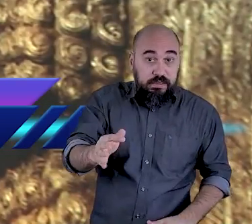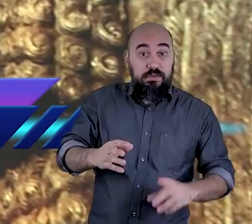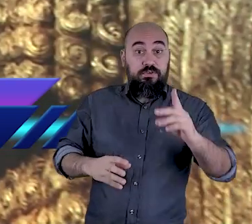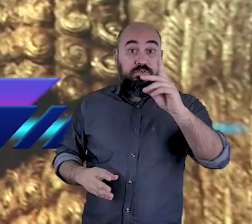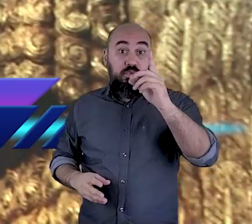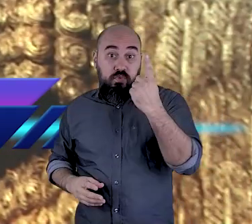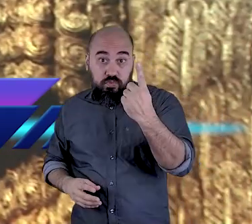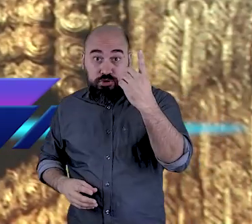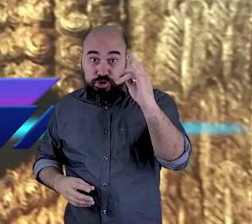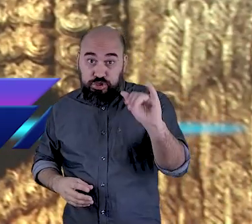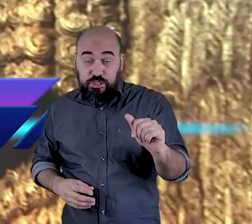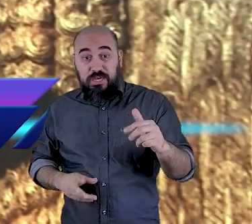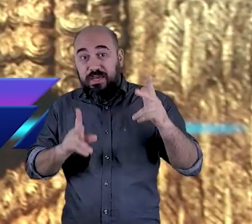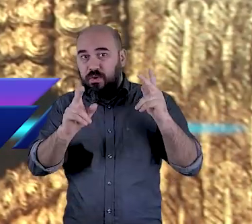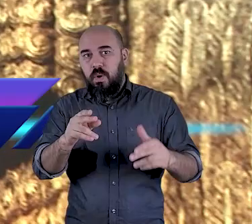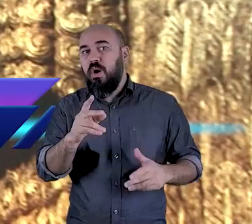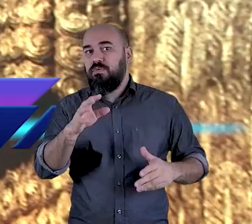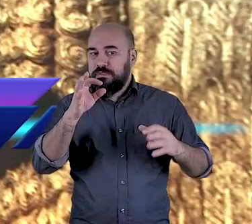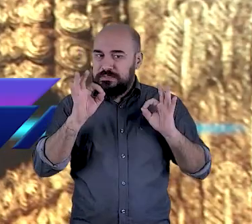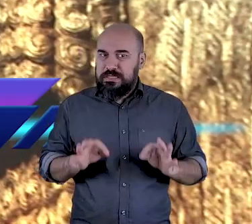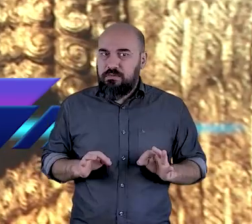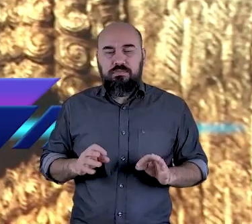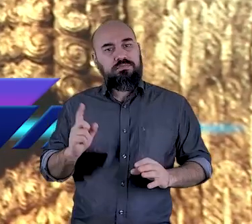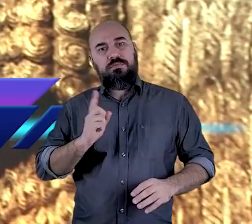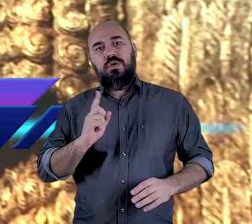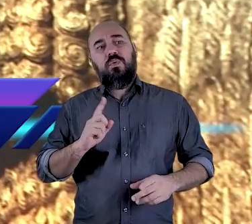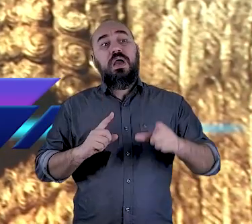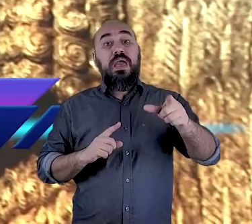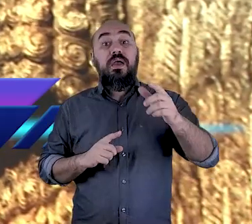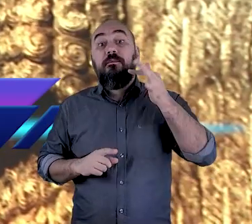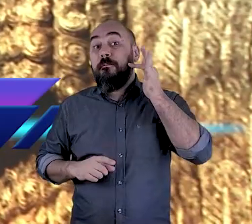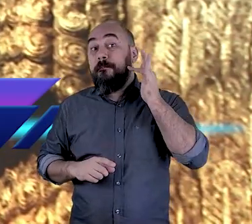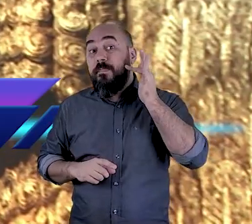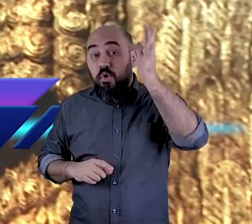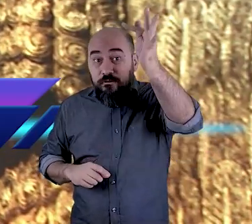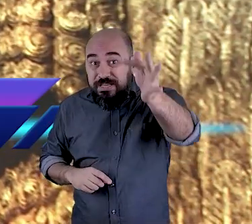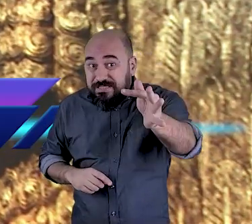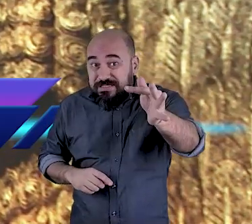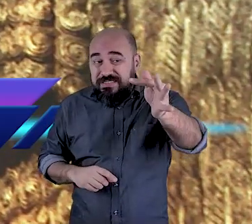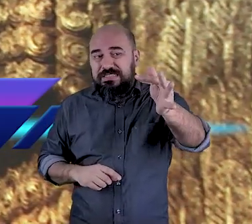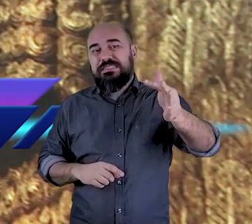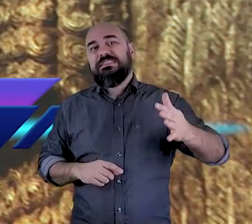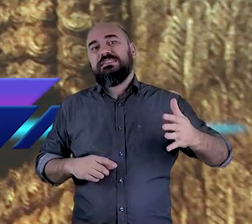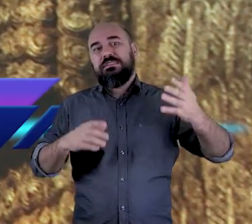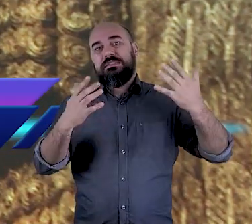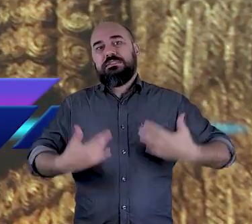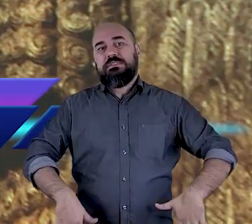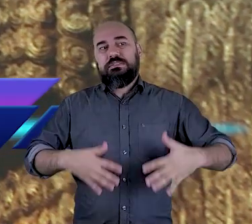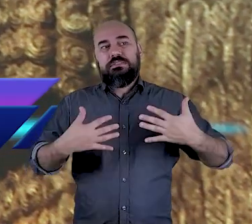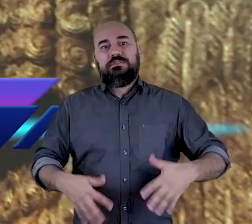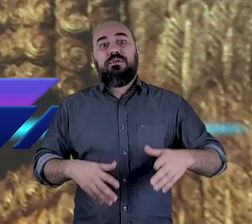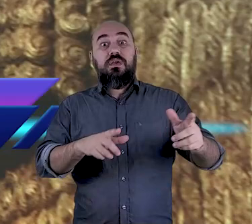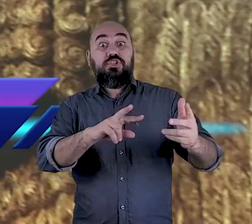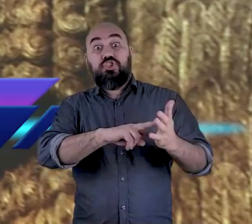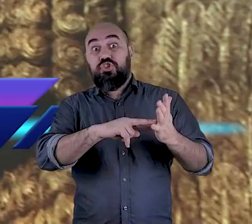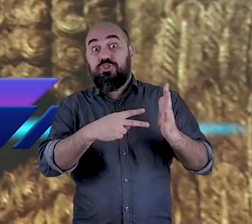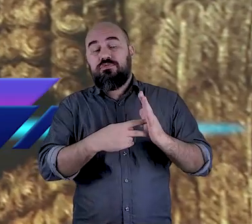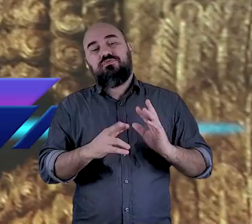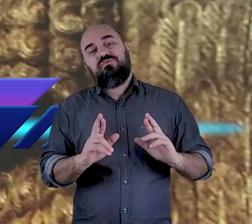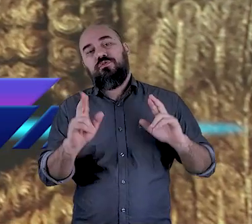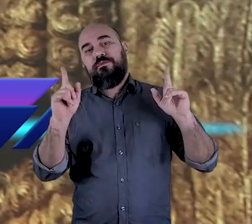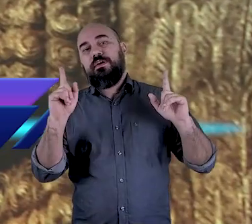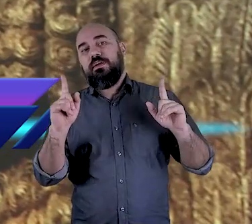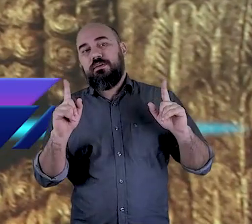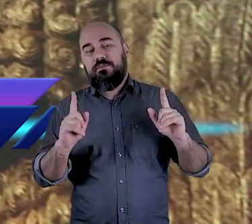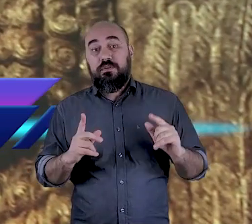de um dia literal porque são símbolos proféticos Gabriel fala em 70 semanas